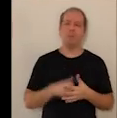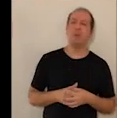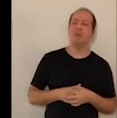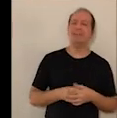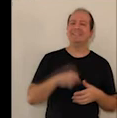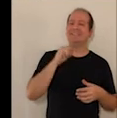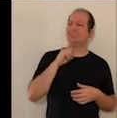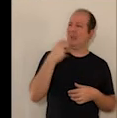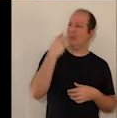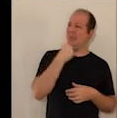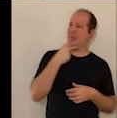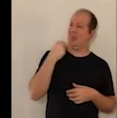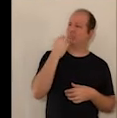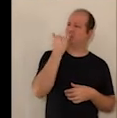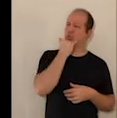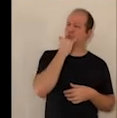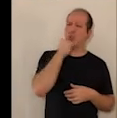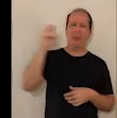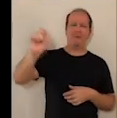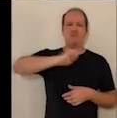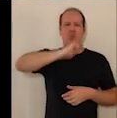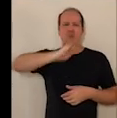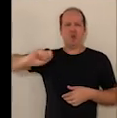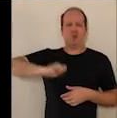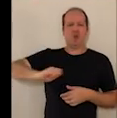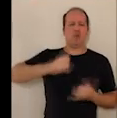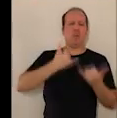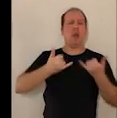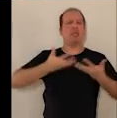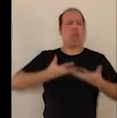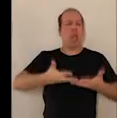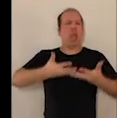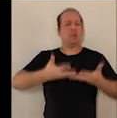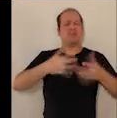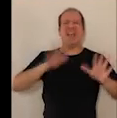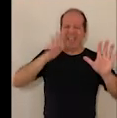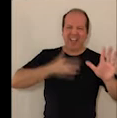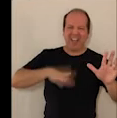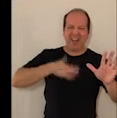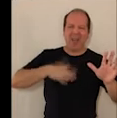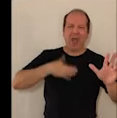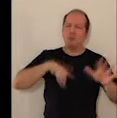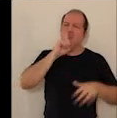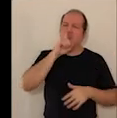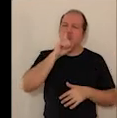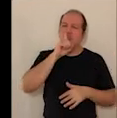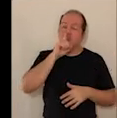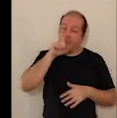estiver me enganando, teu corpo vai ter mais furos que uma rede de pescador. Calma, calma. Fique quietinho aí dentro até eu te